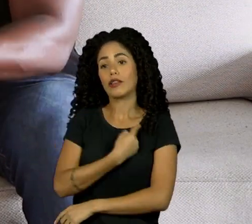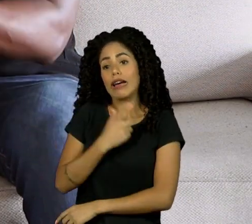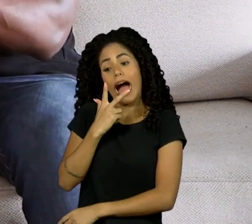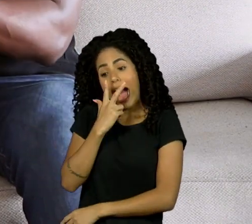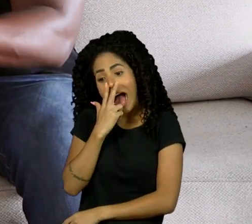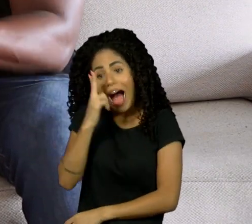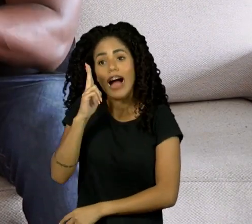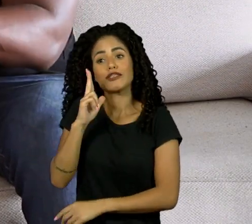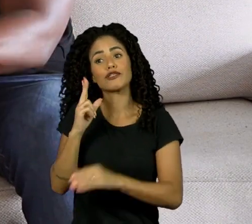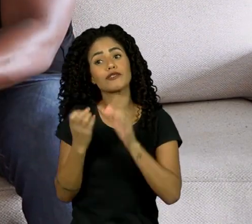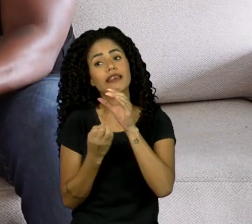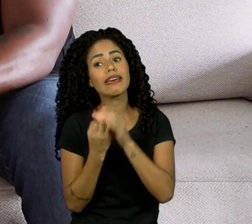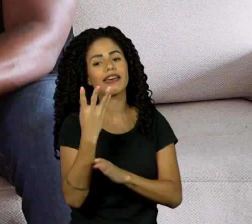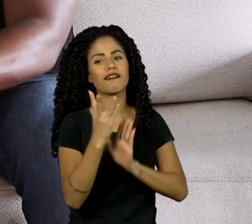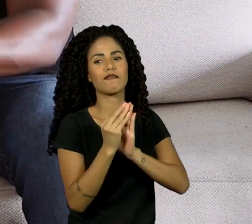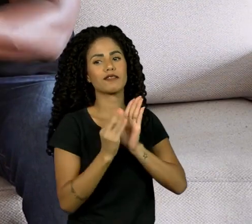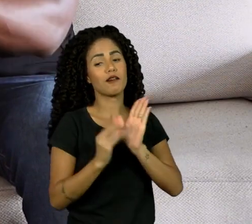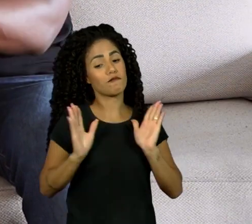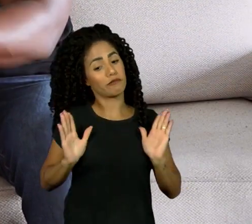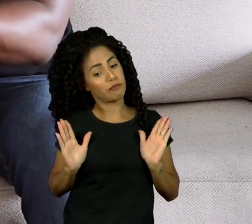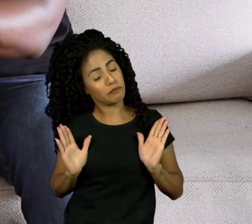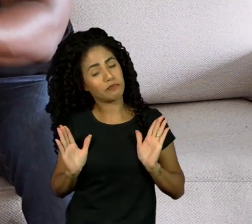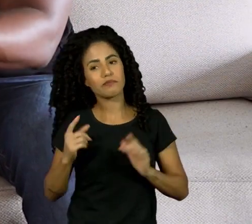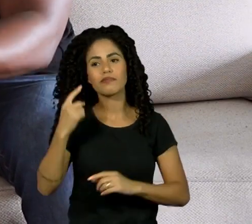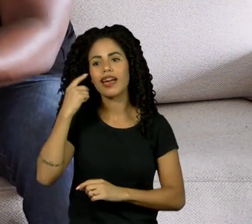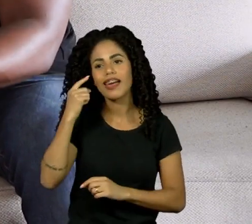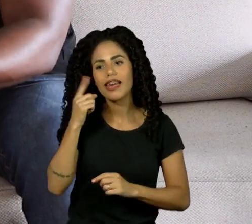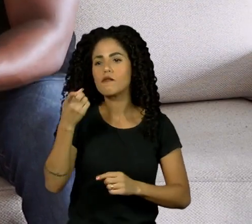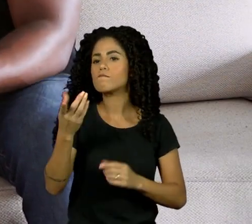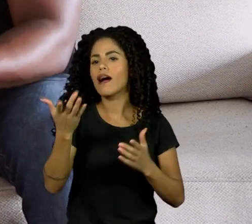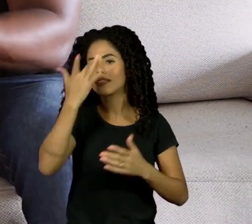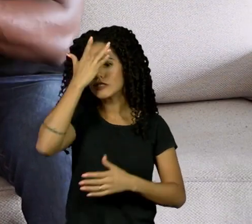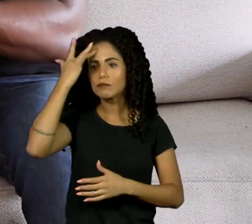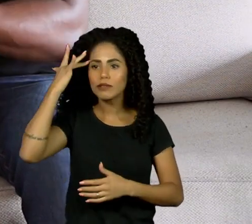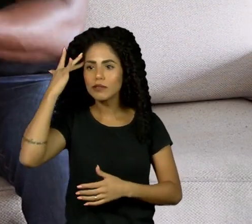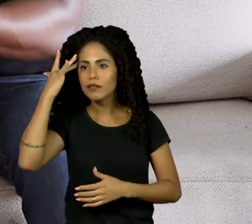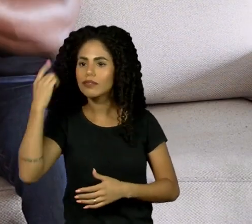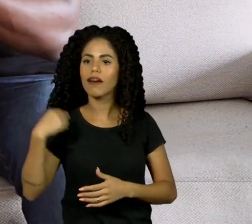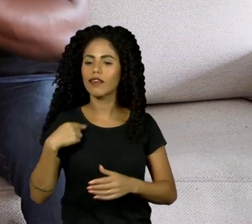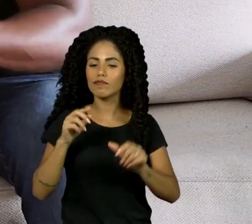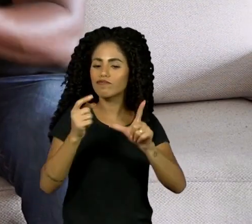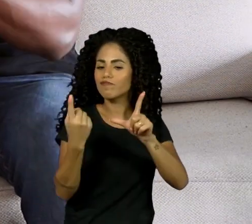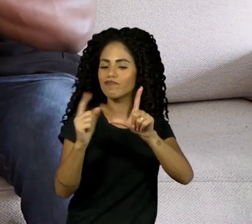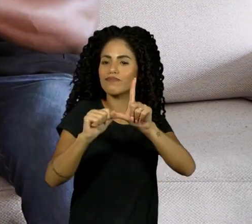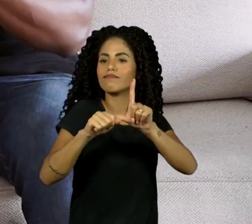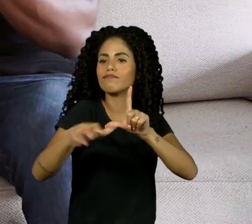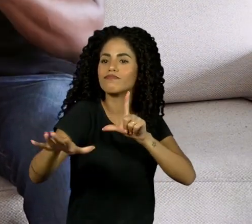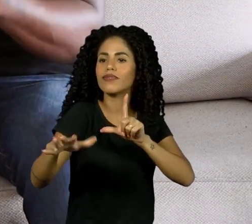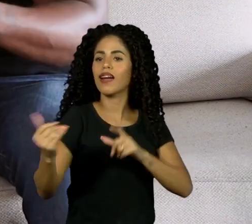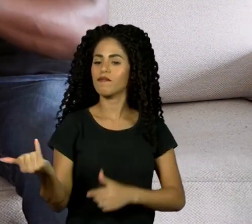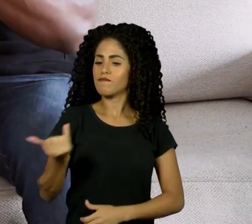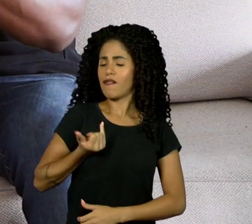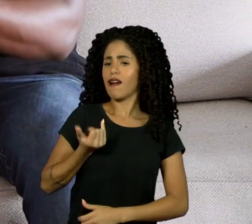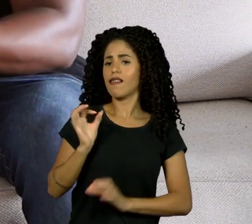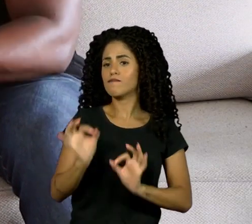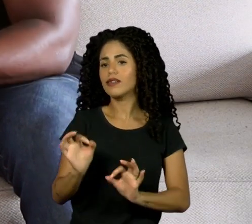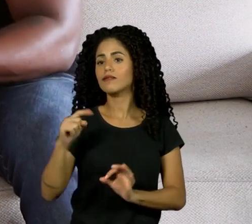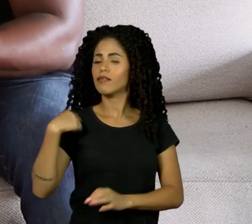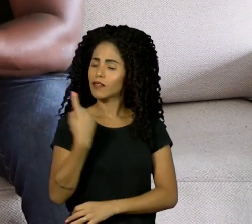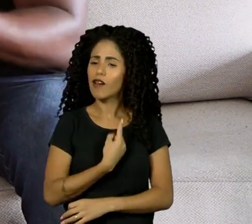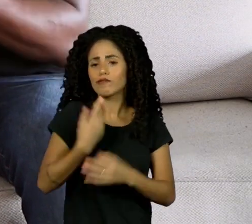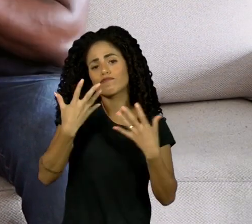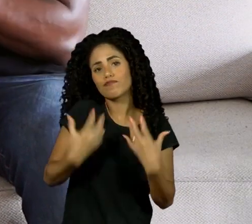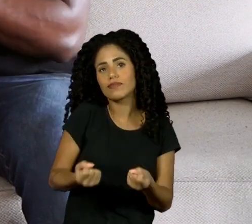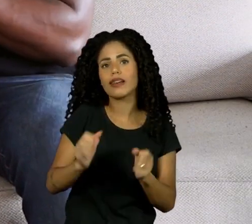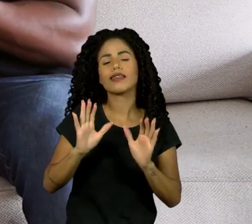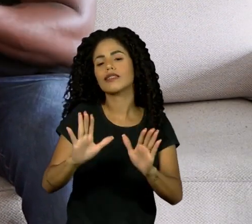que somos criador de conteúdo. E o termo influencer, na verdade, é um título que você recebe em consequência disso.